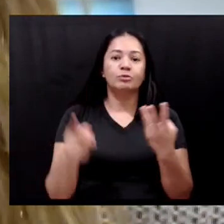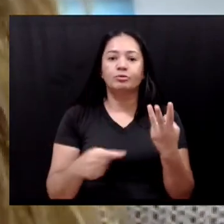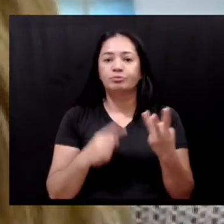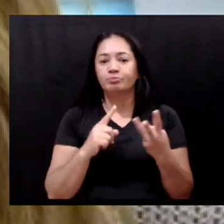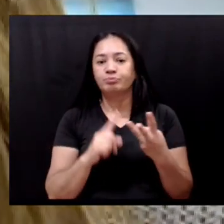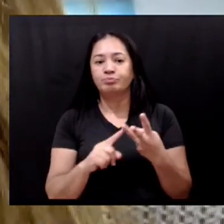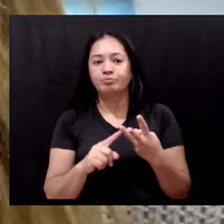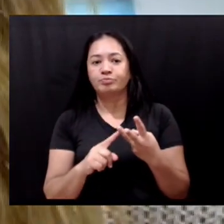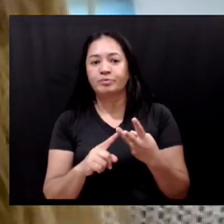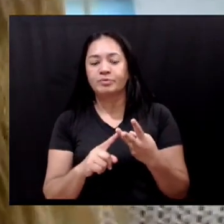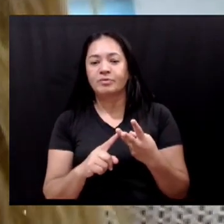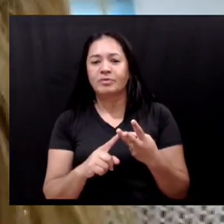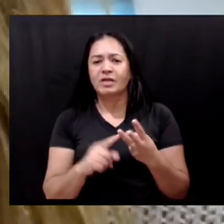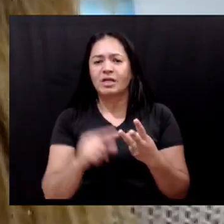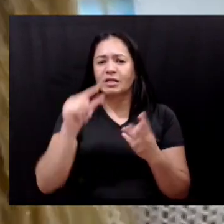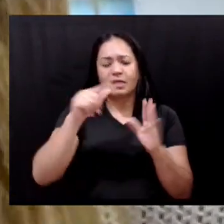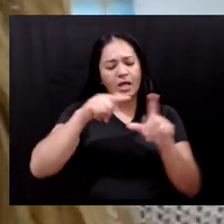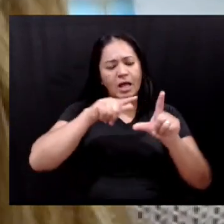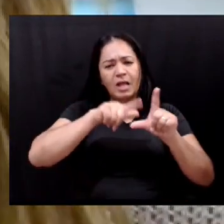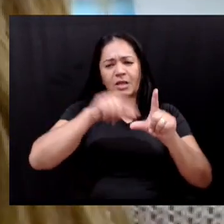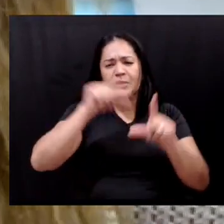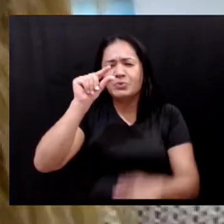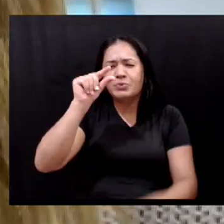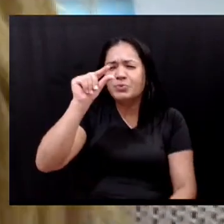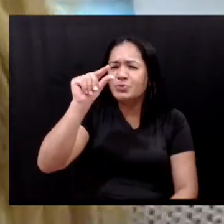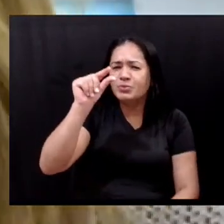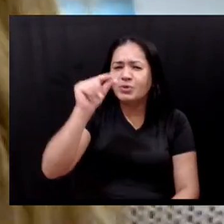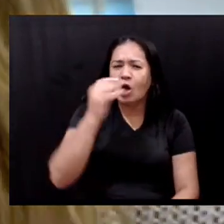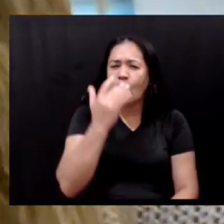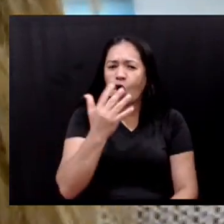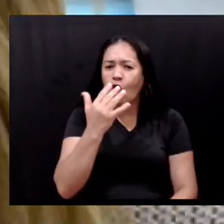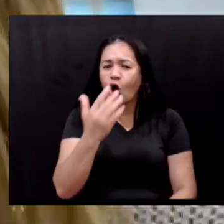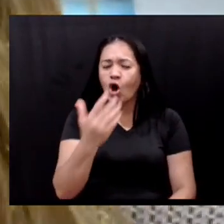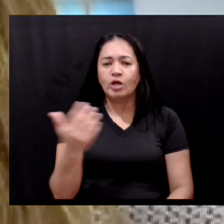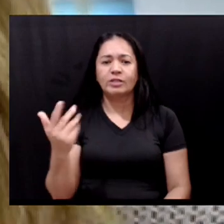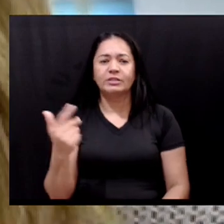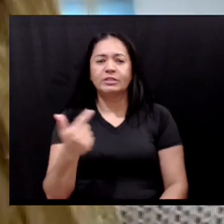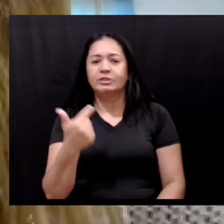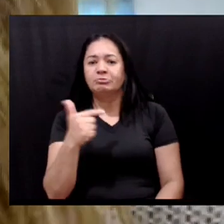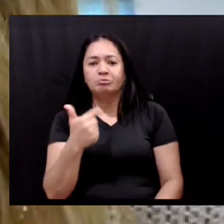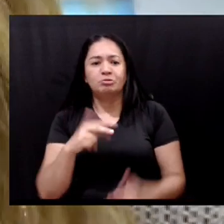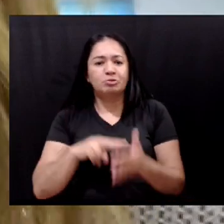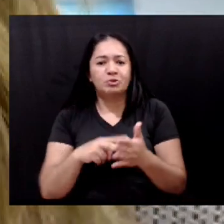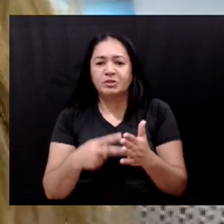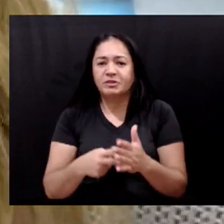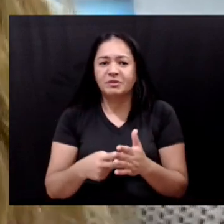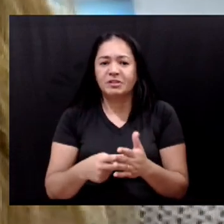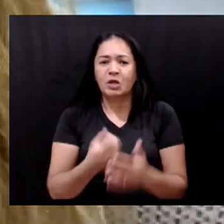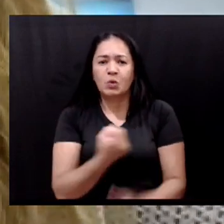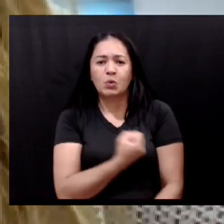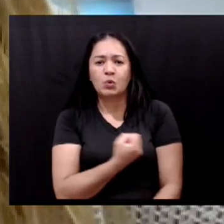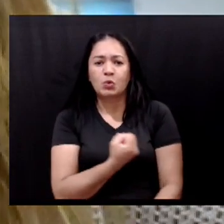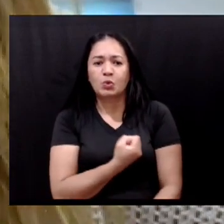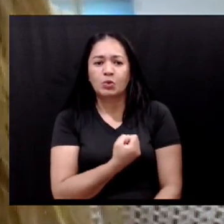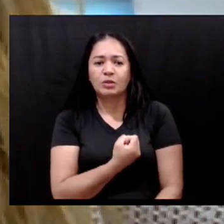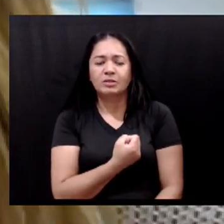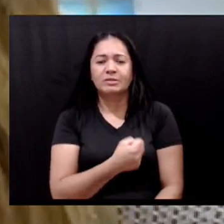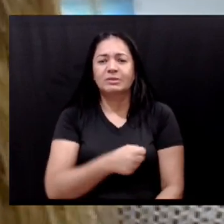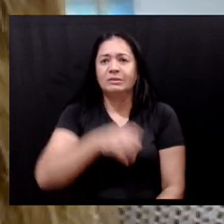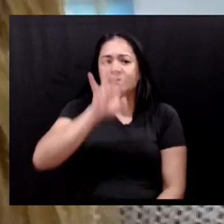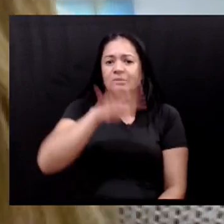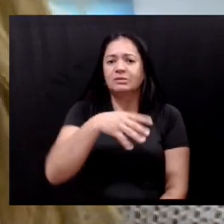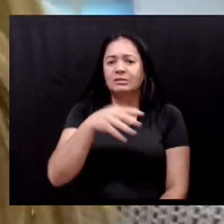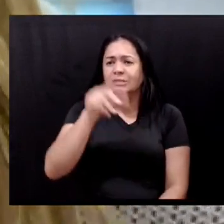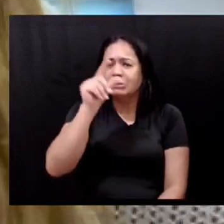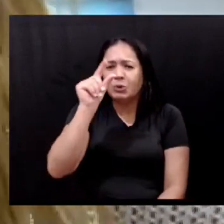muito pequenas, dos corantes, muita gente não sabe o que quer dizer esses números, né? E até siglas. Então, acho que isso